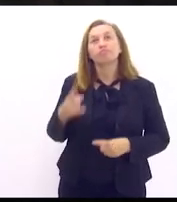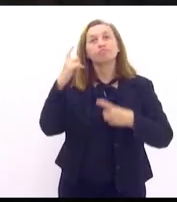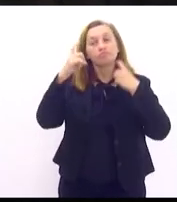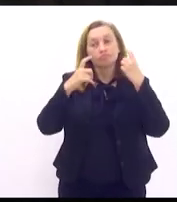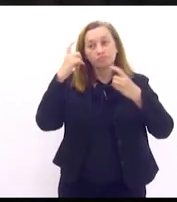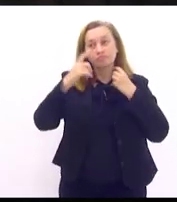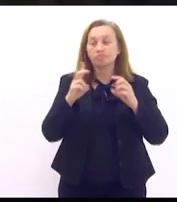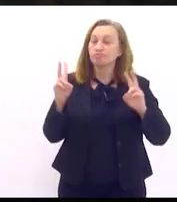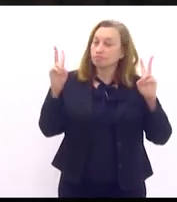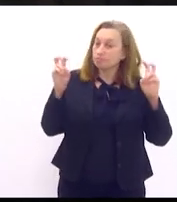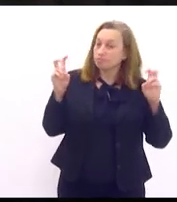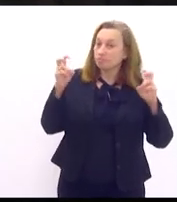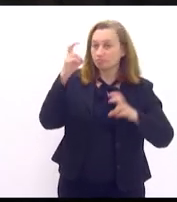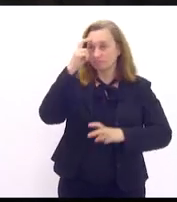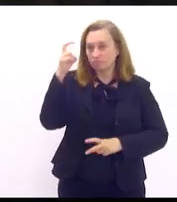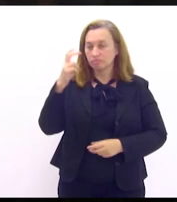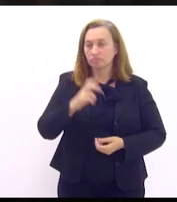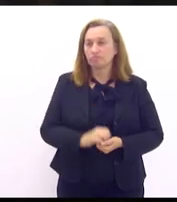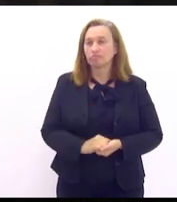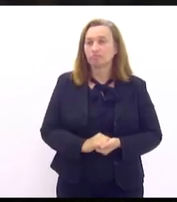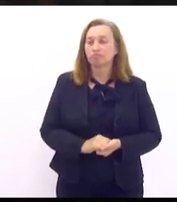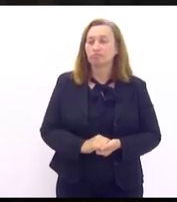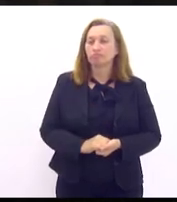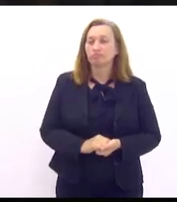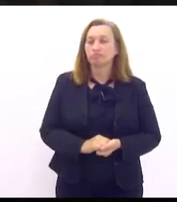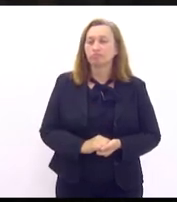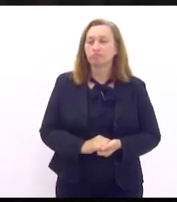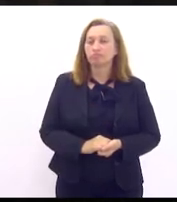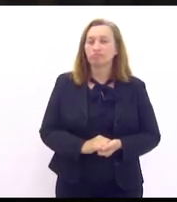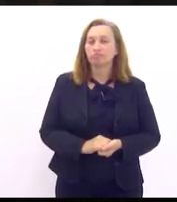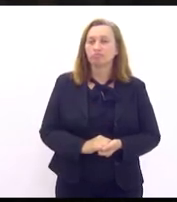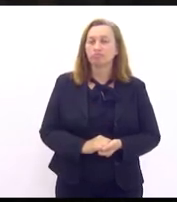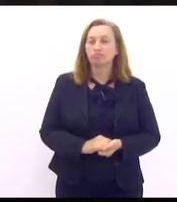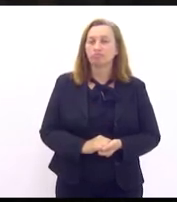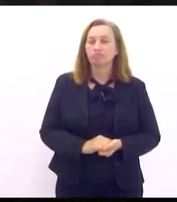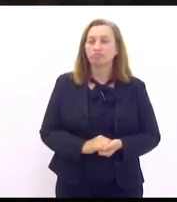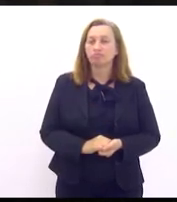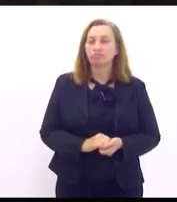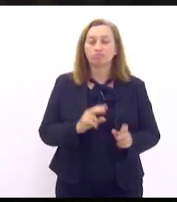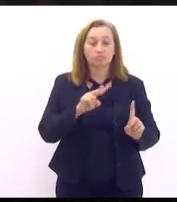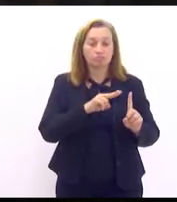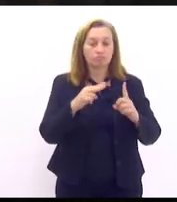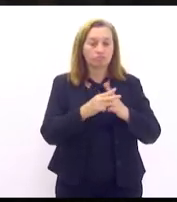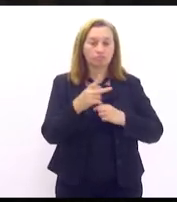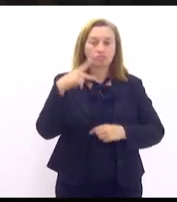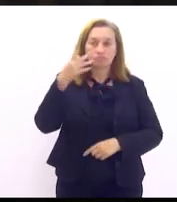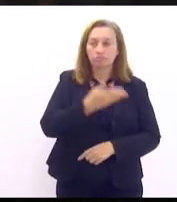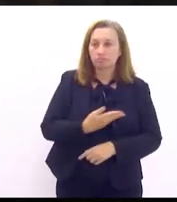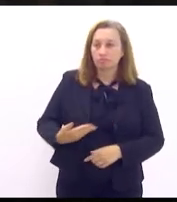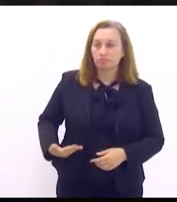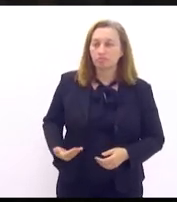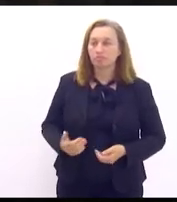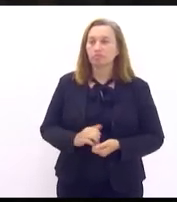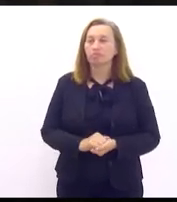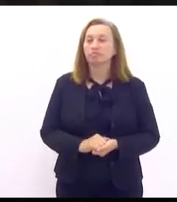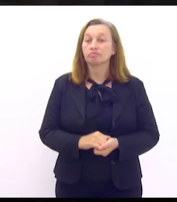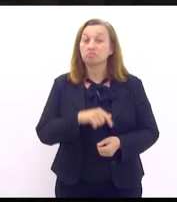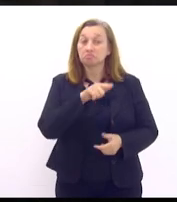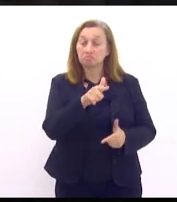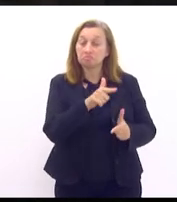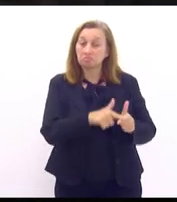com as questões estruturais, ele visa, antes de qualquer coisa, em destruir a política pública. Esse